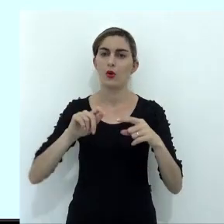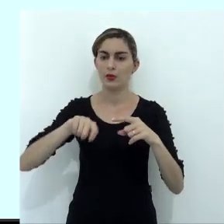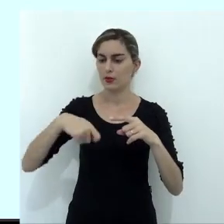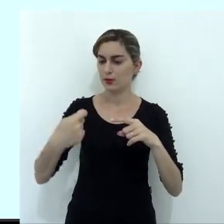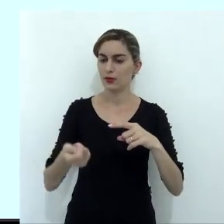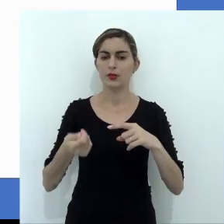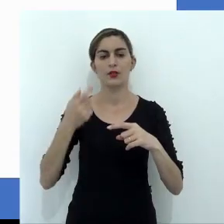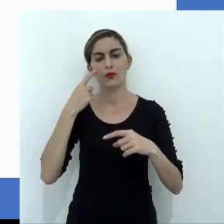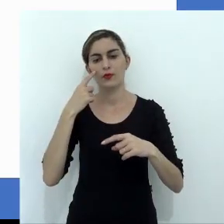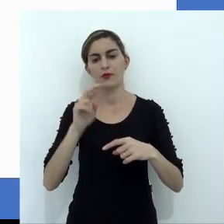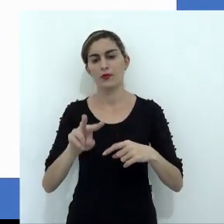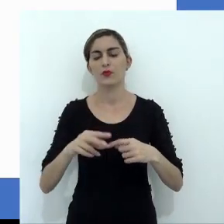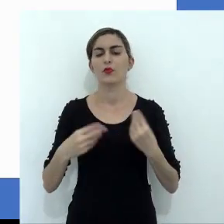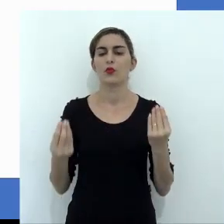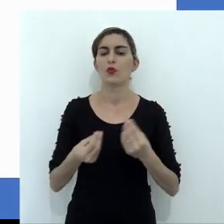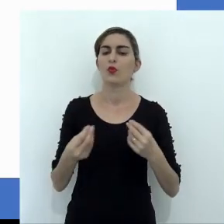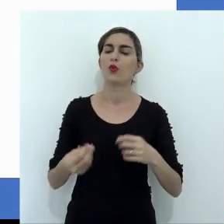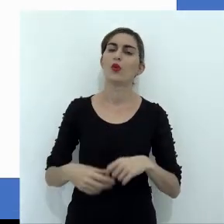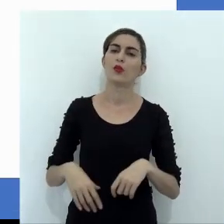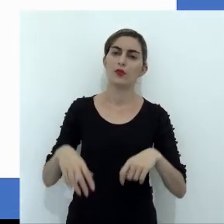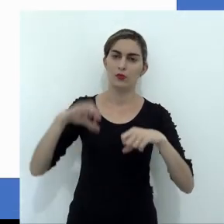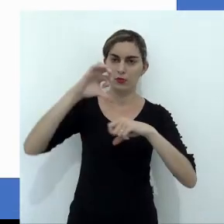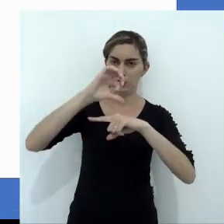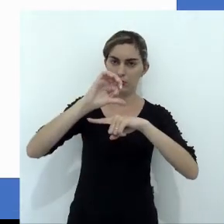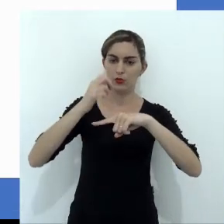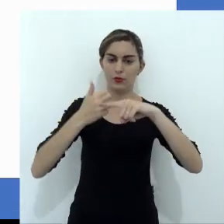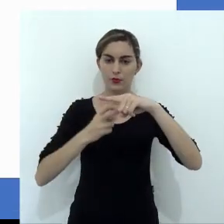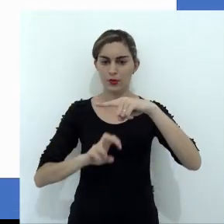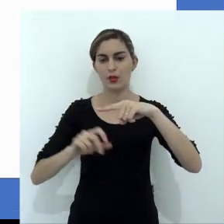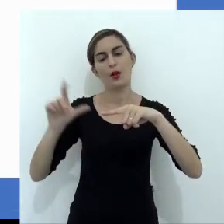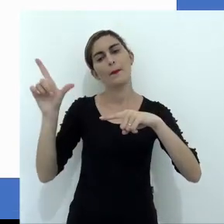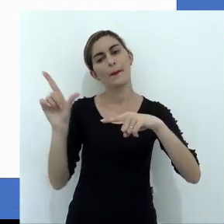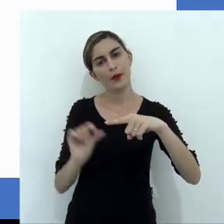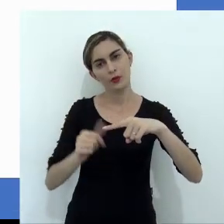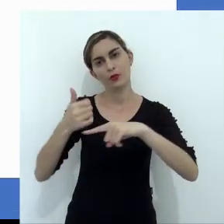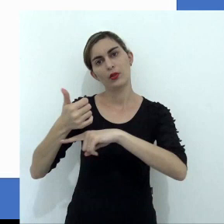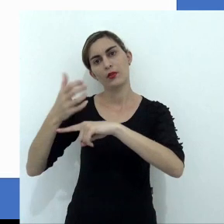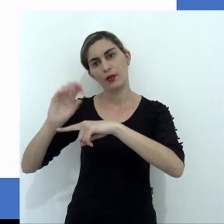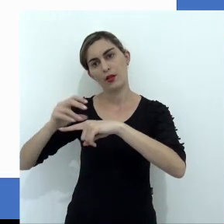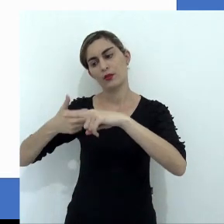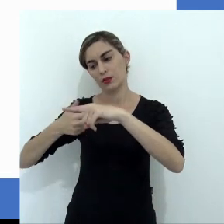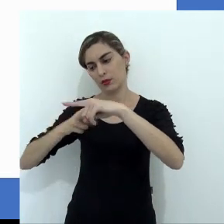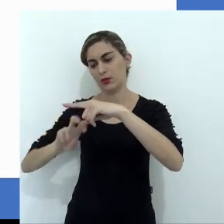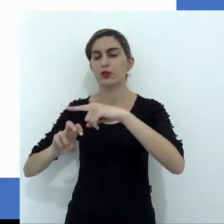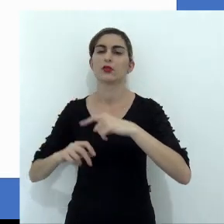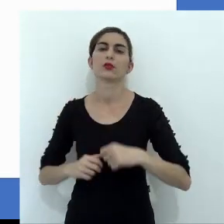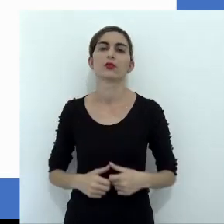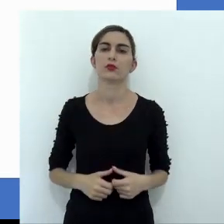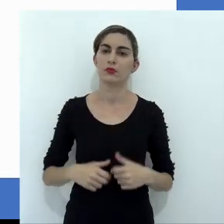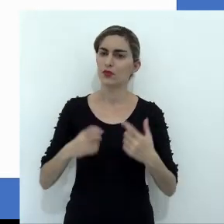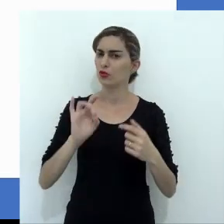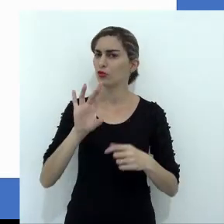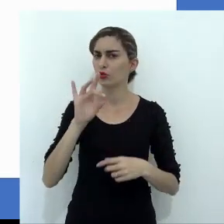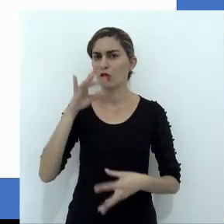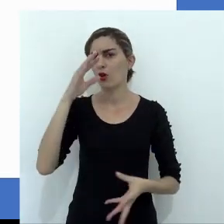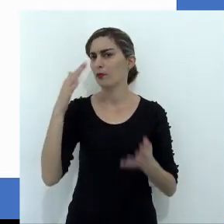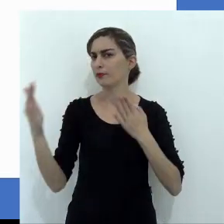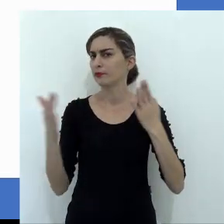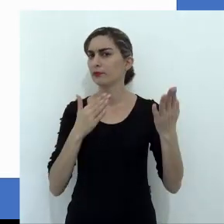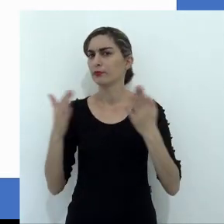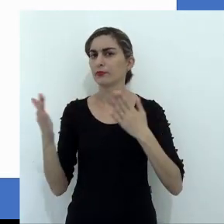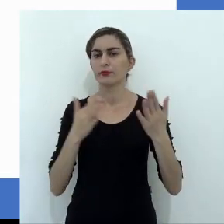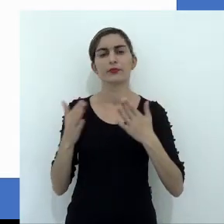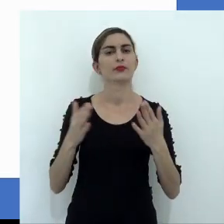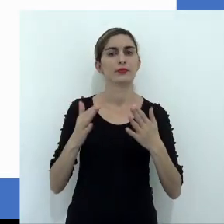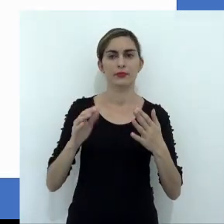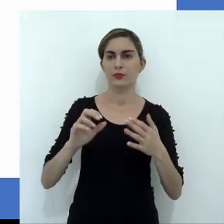colocando o sinalzinho, olha como vai ficar aqui, ó. 9/15 é menor do que 10/15. Só que a gente está comparando, pessoal,